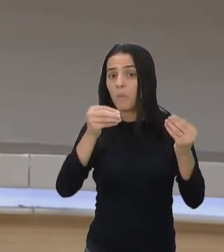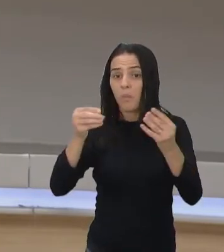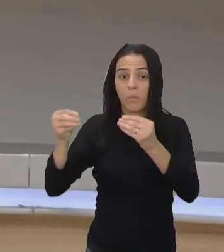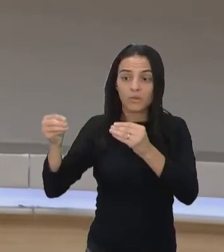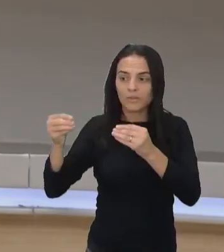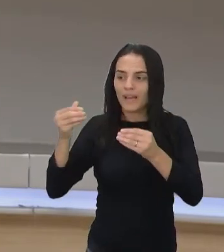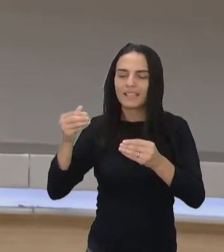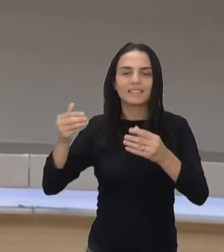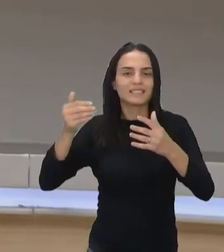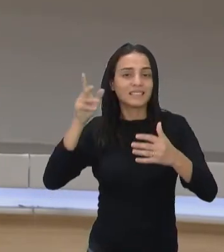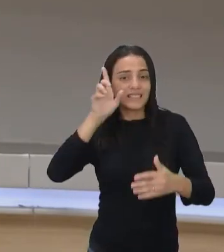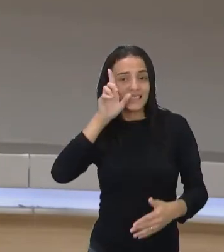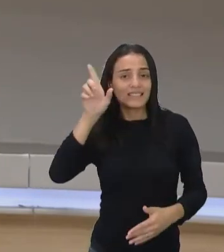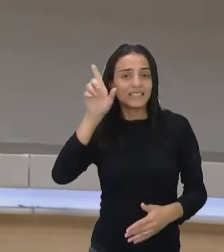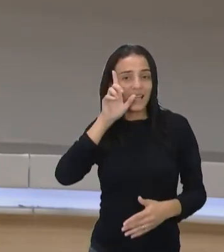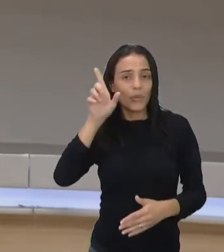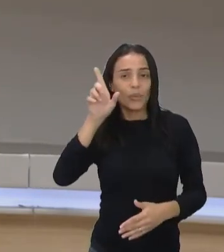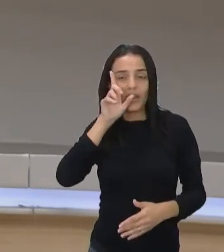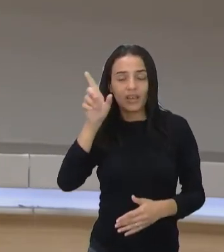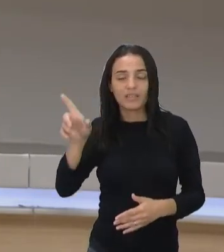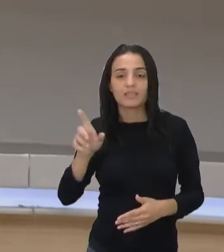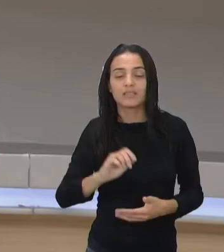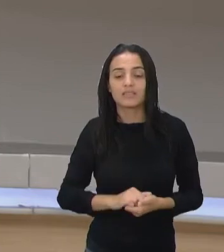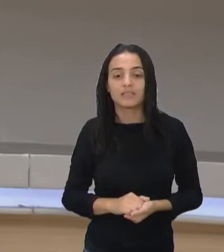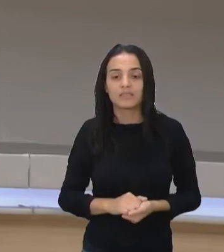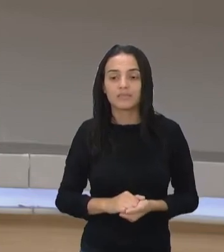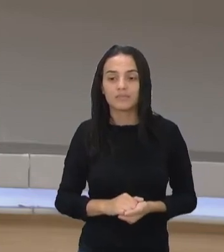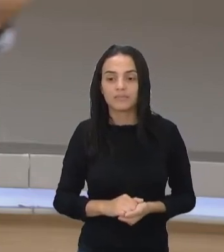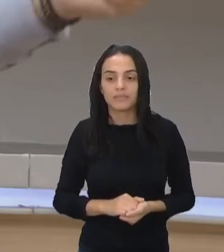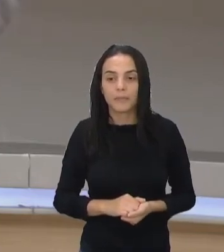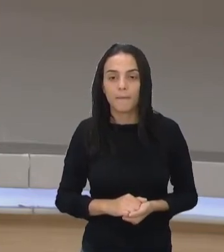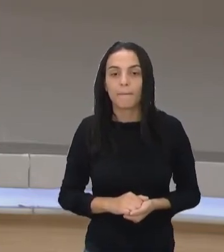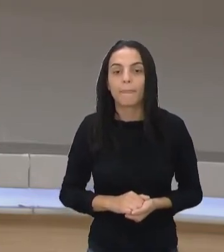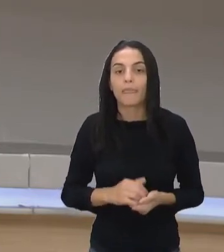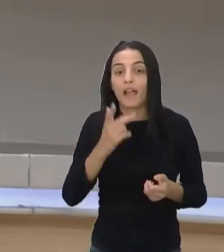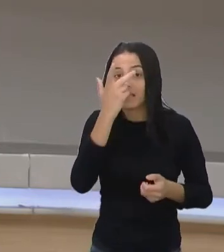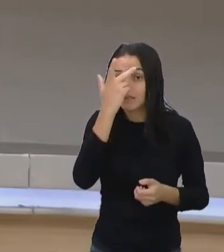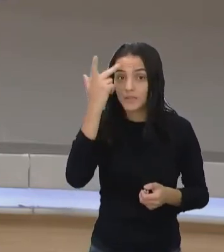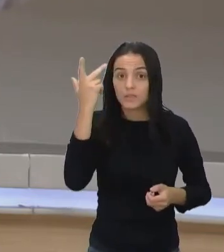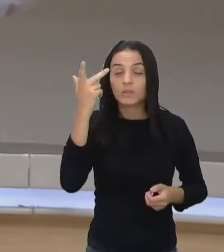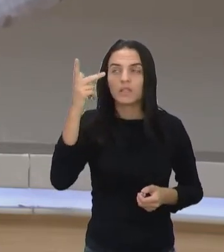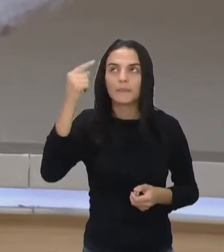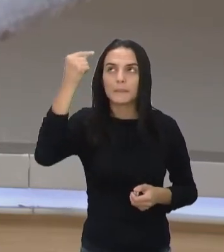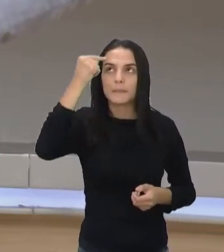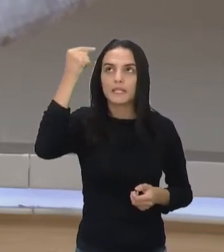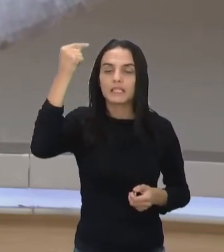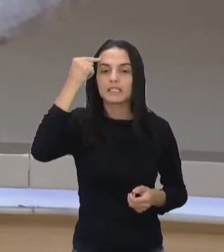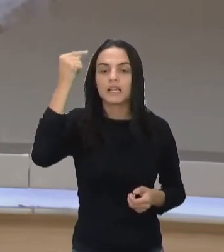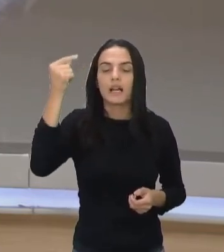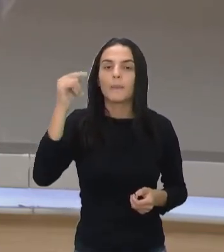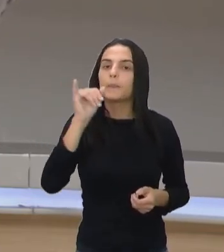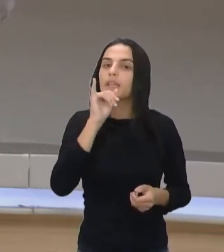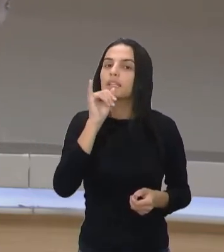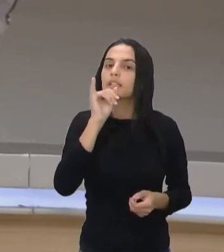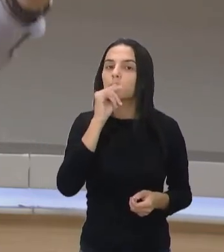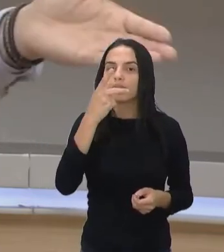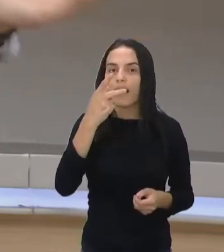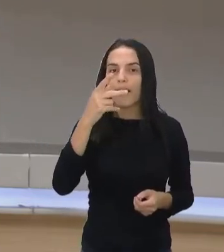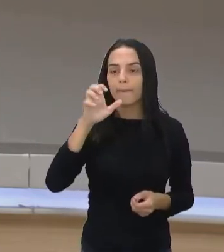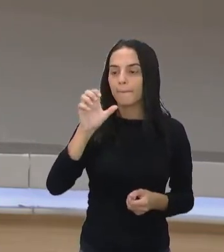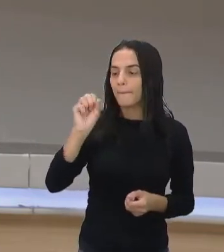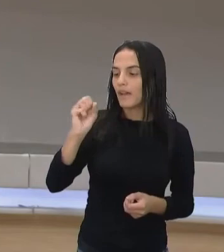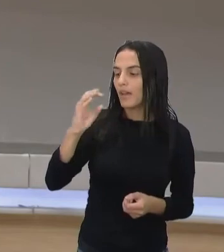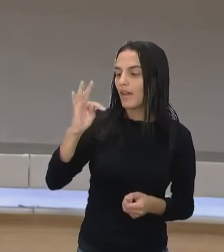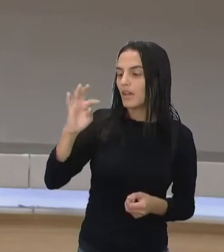mais frequente e... as pessoas têm em mente a ideia da peste negra, né? Sim. Mas as